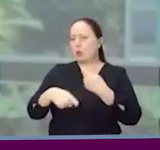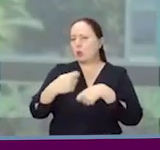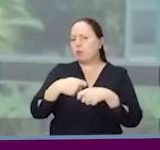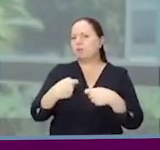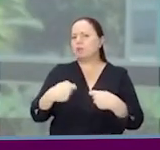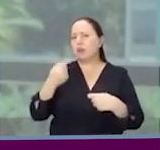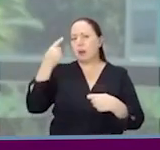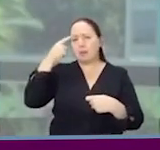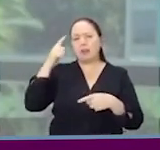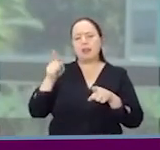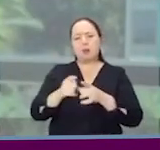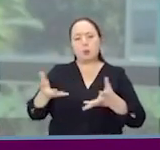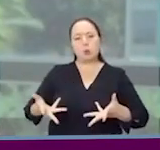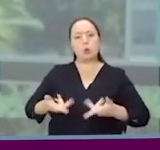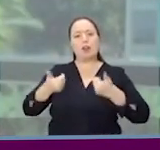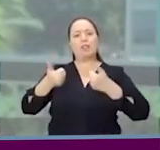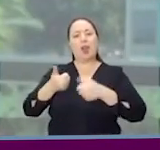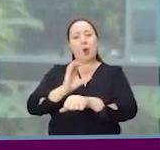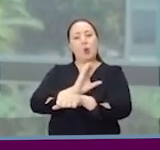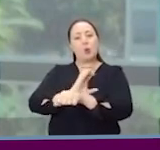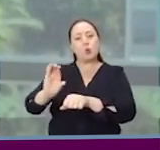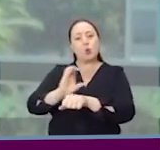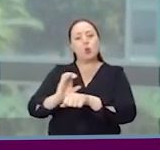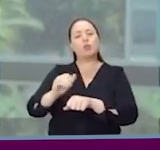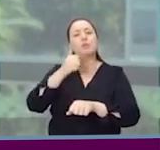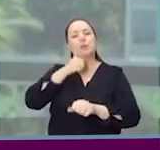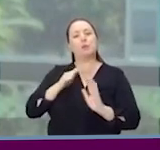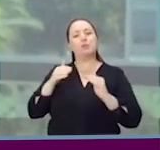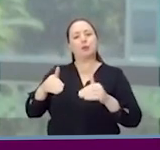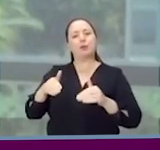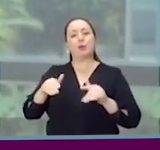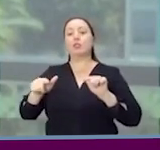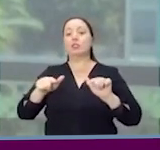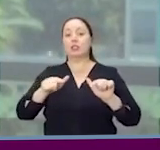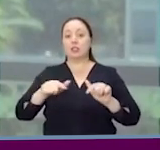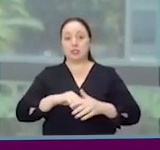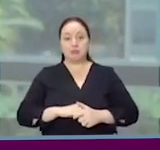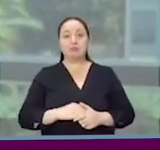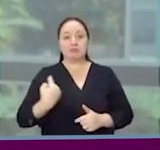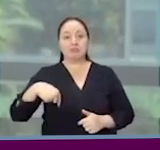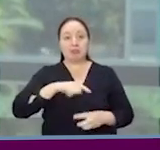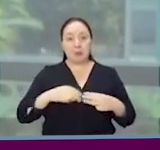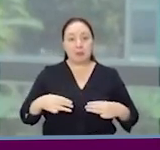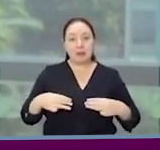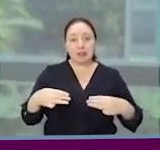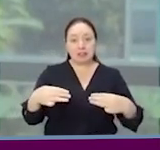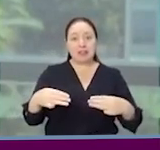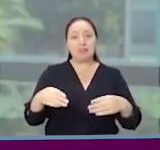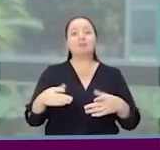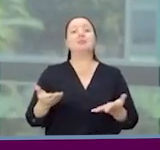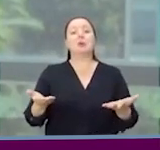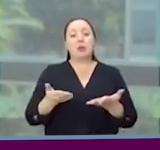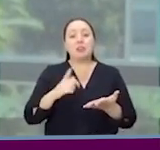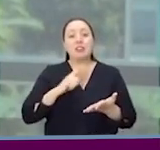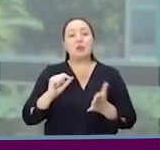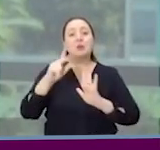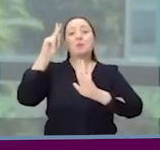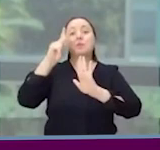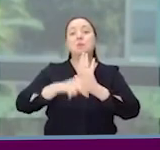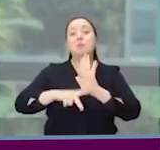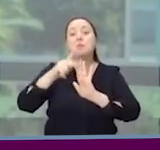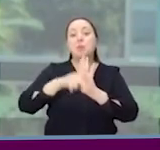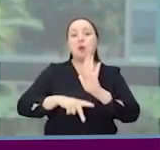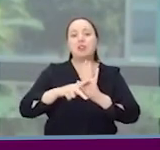em retomada, nós precisamos qualificar mulheres para o mercado de trabalho. E o nosso ministério está vindo com um